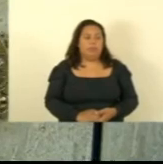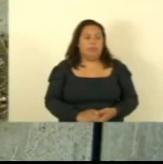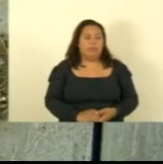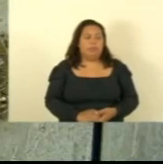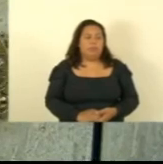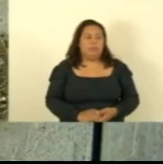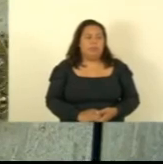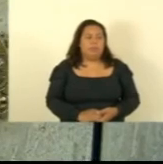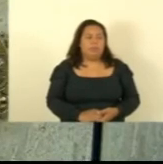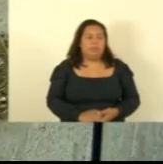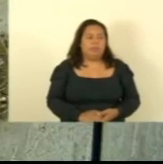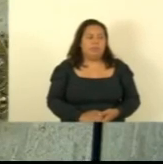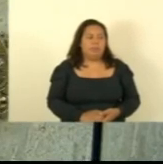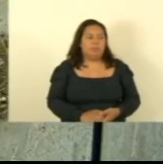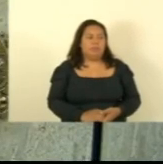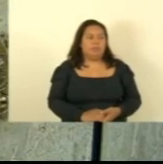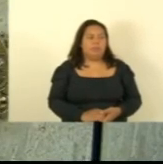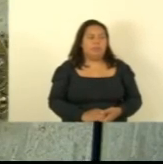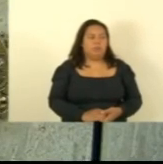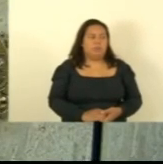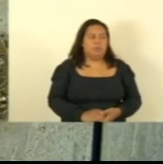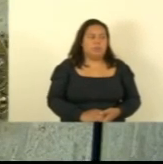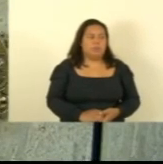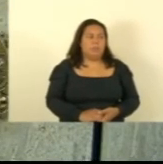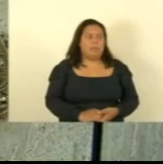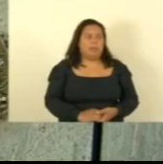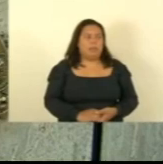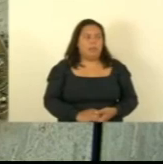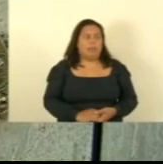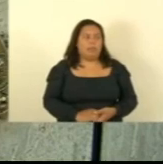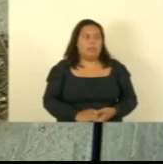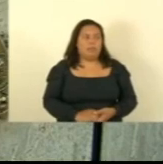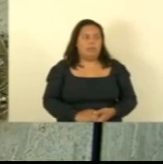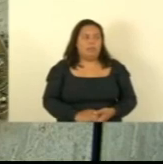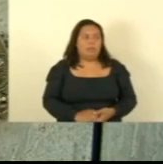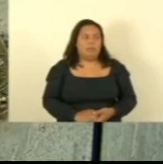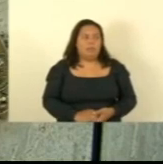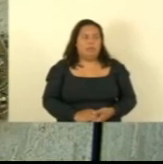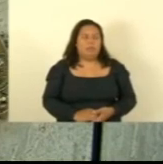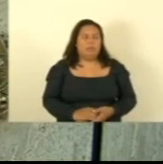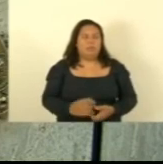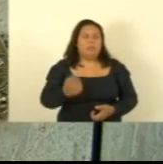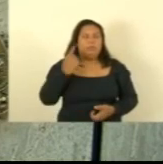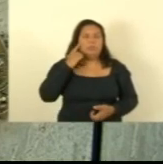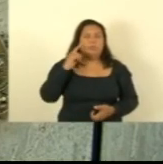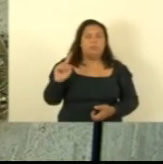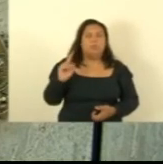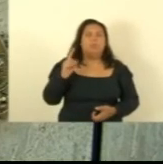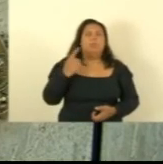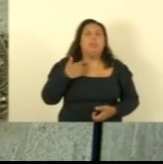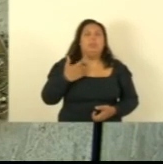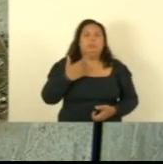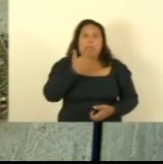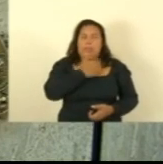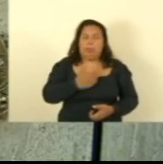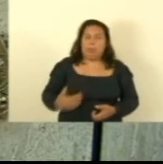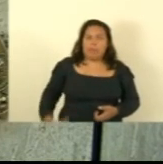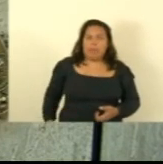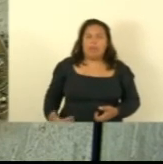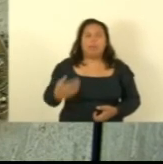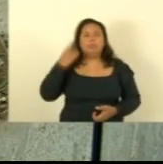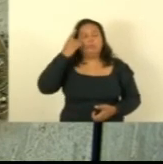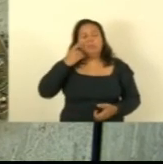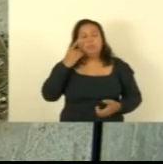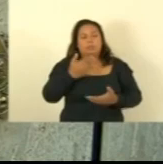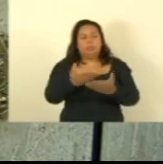Bom, boa tarde a todos os excelentíssimos deputados, aos servidores da casa, pessoal da